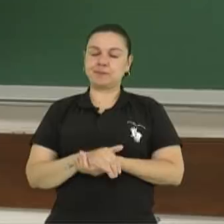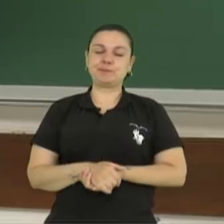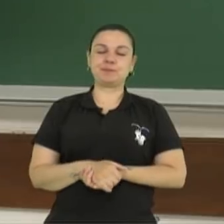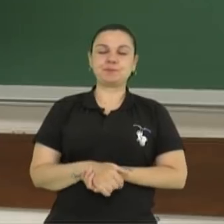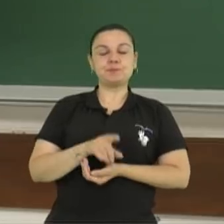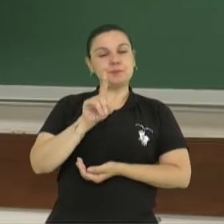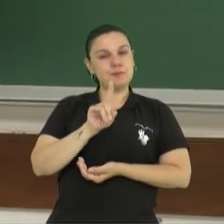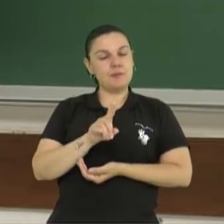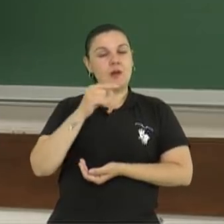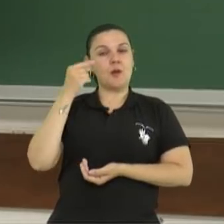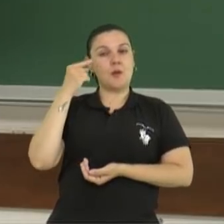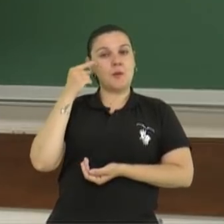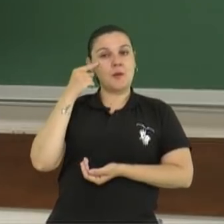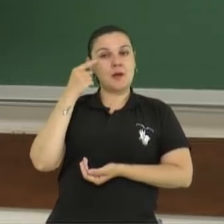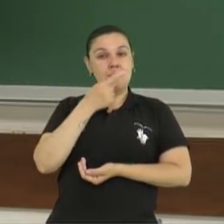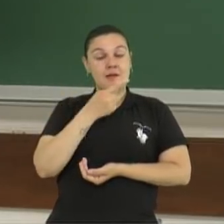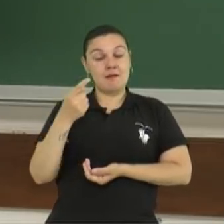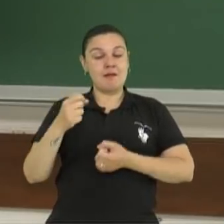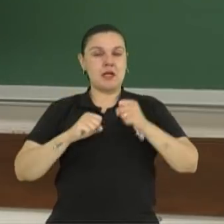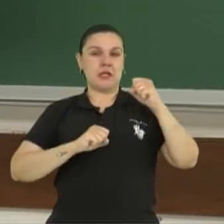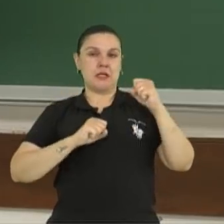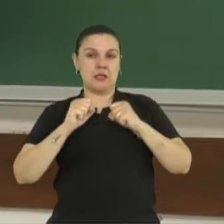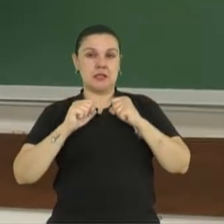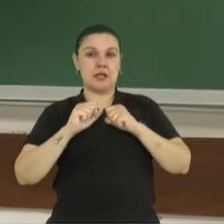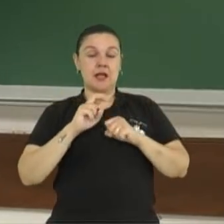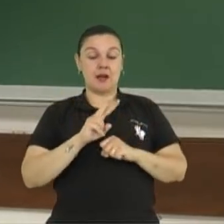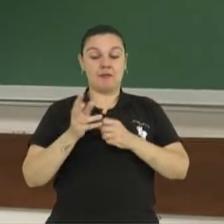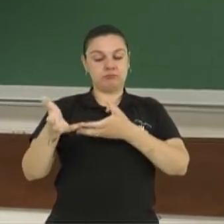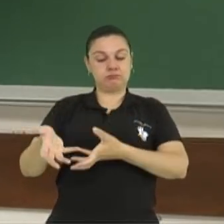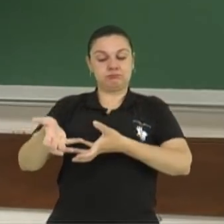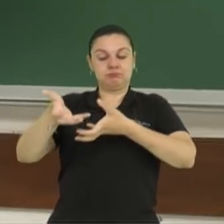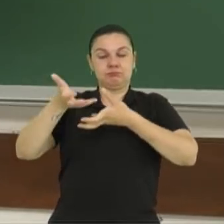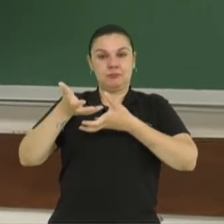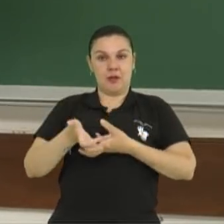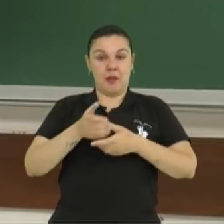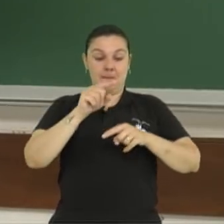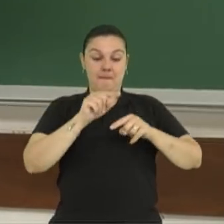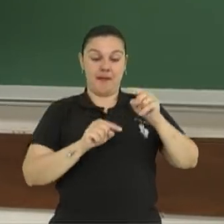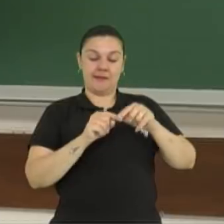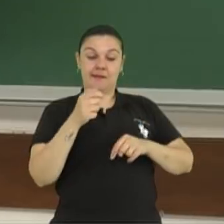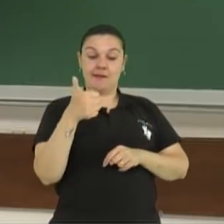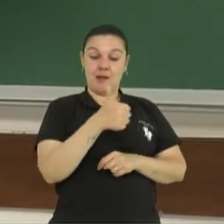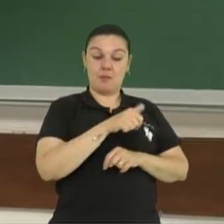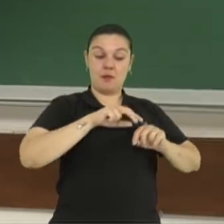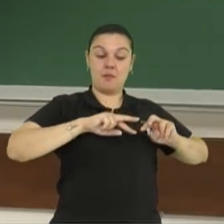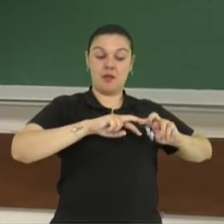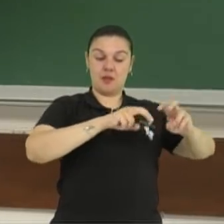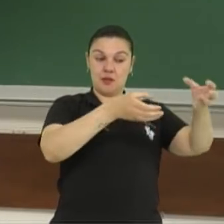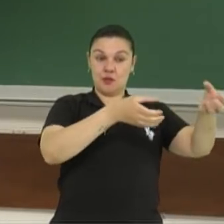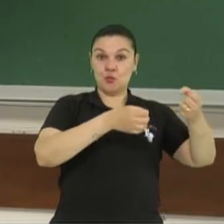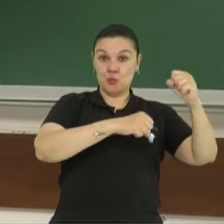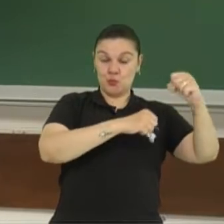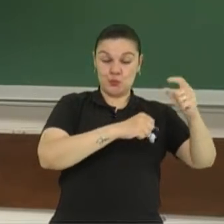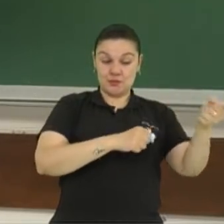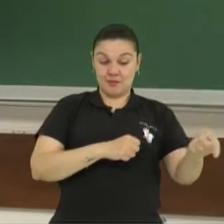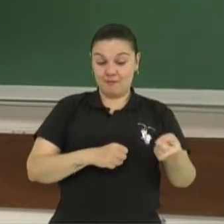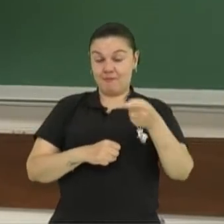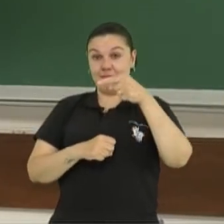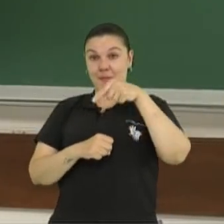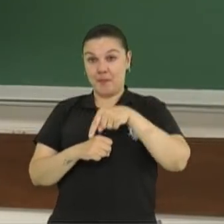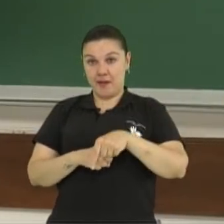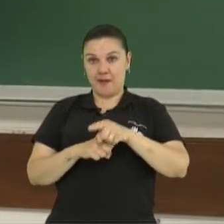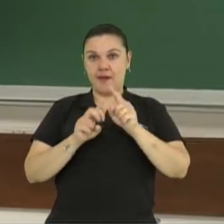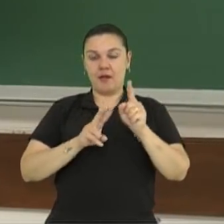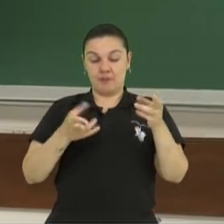Então lembre que essas indústrias elas vão receber matéria-prima de outra indústria. Então elas